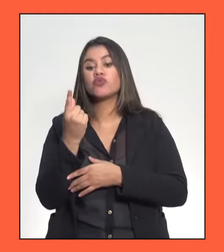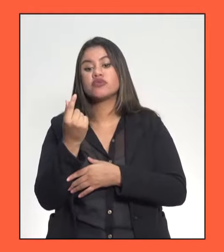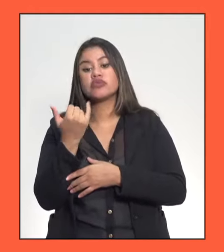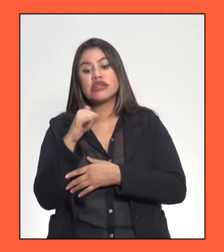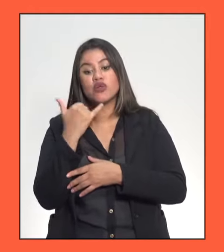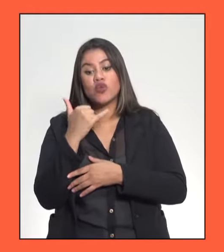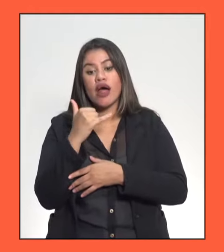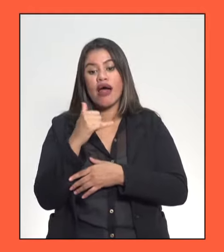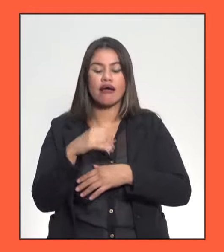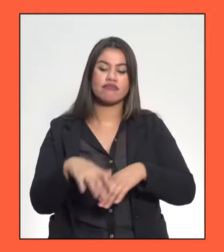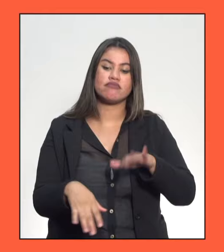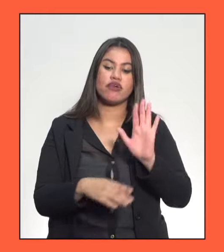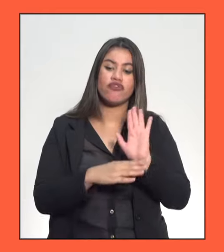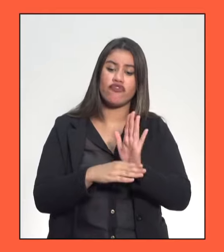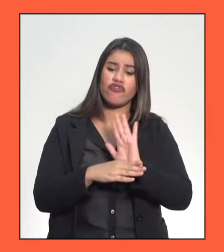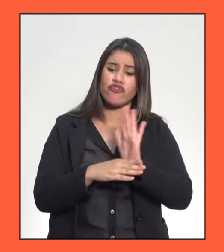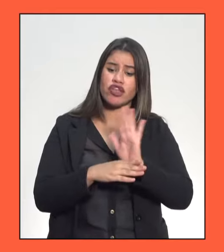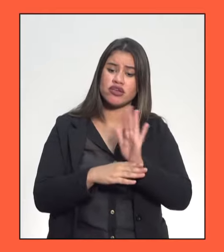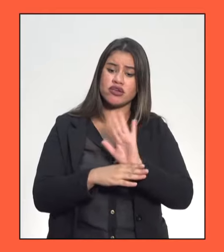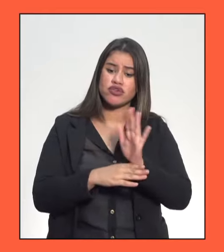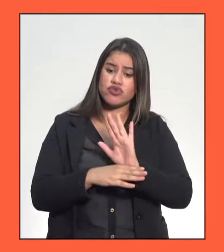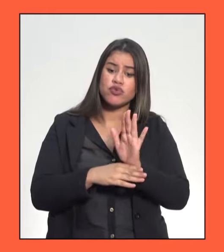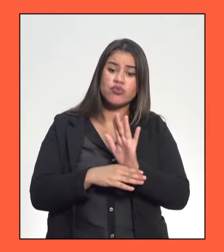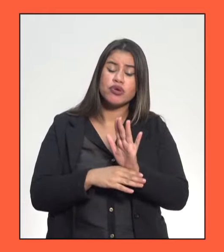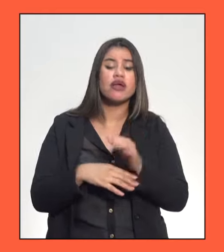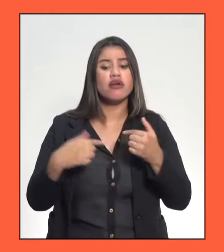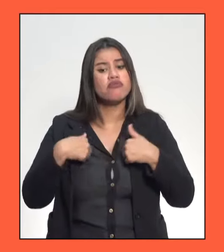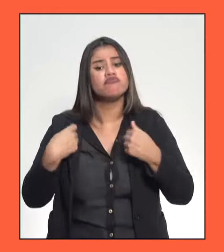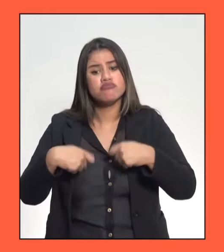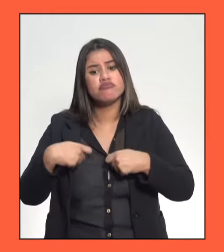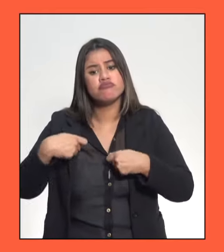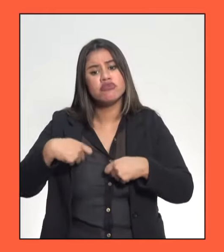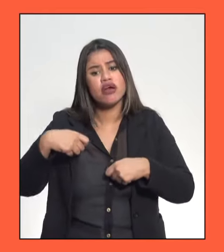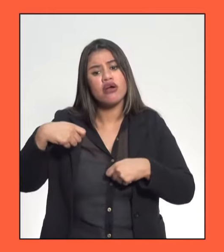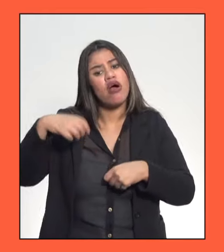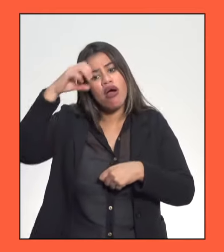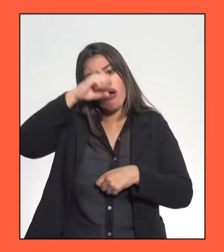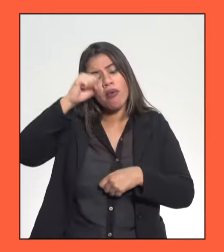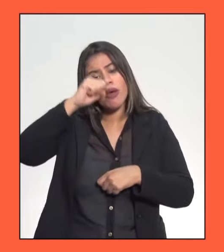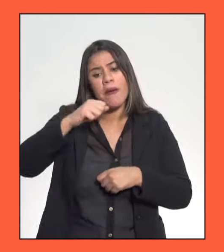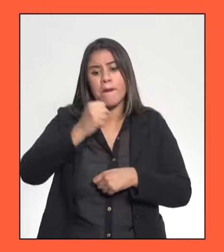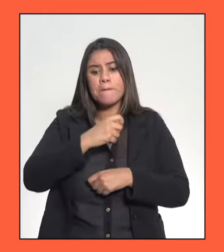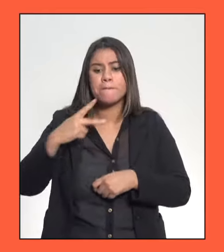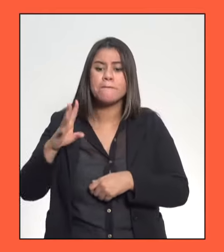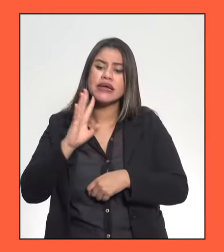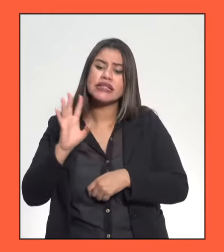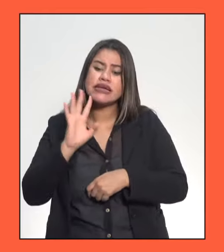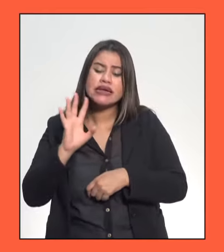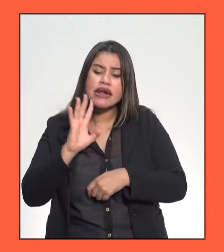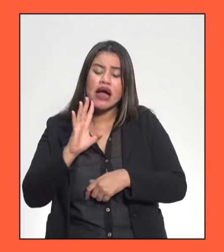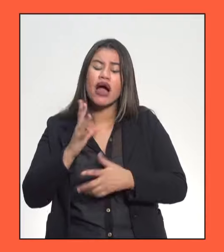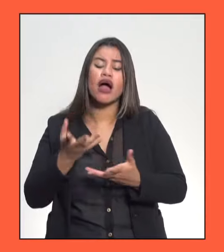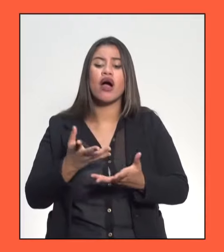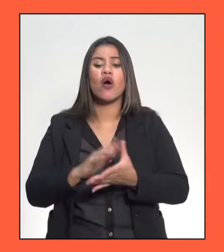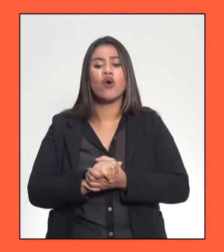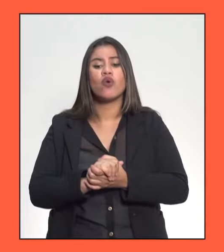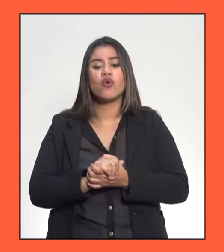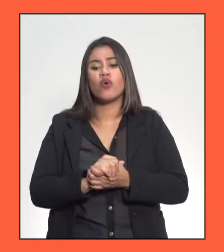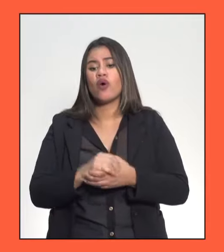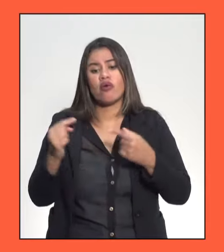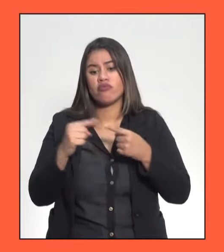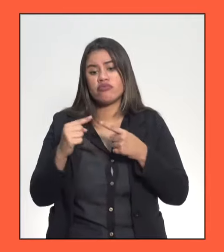o melhor filme do cinema, eu tenho que me informar pra saber disso tudo. O aplicativo mais legal, o jogo mais legal. Tô falando aqui de